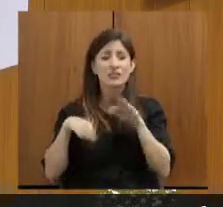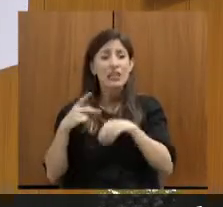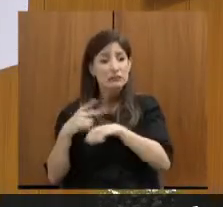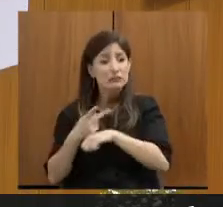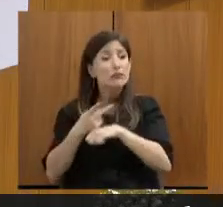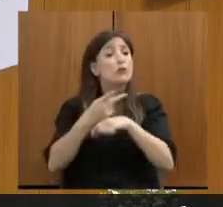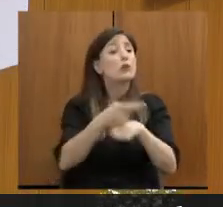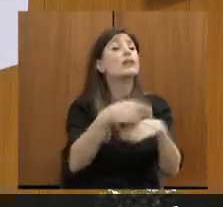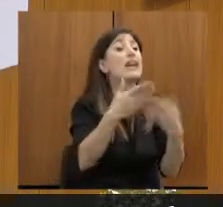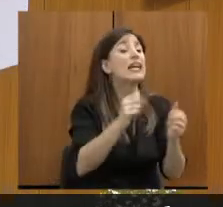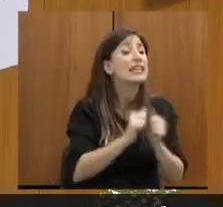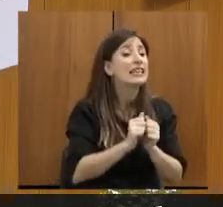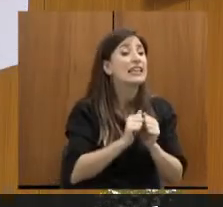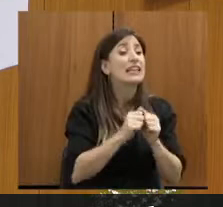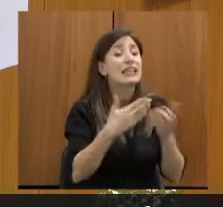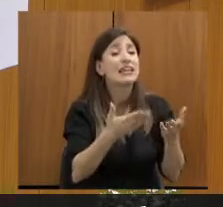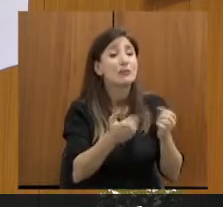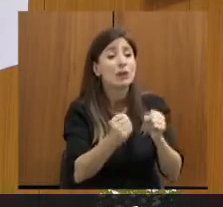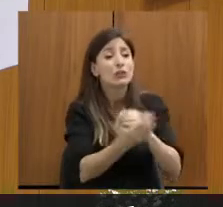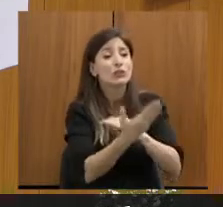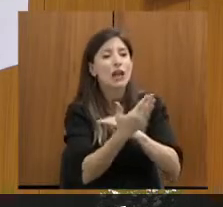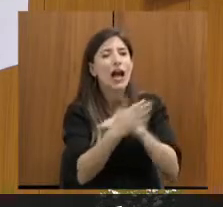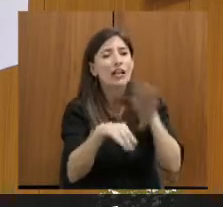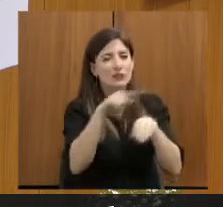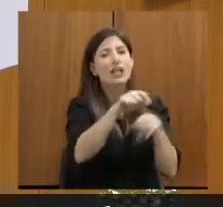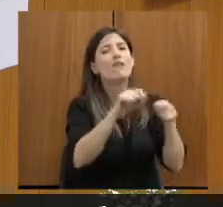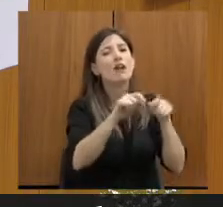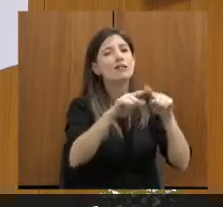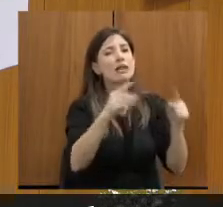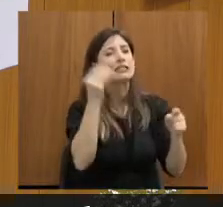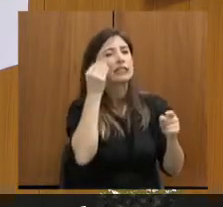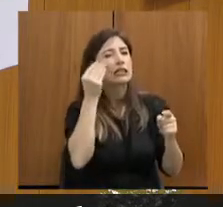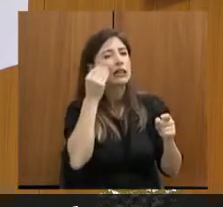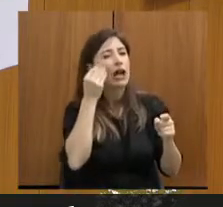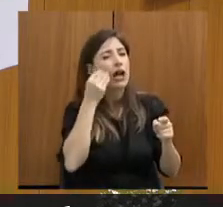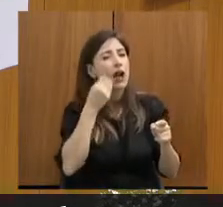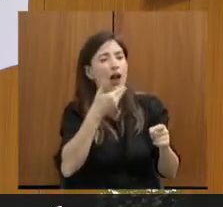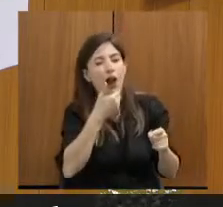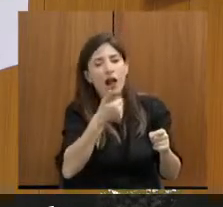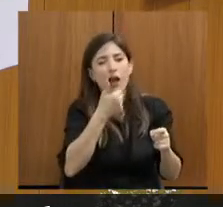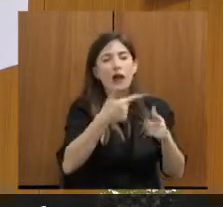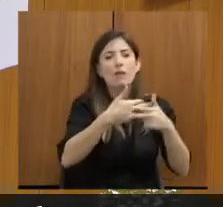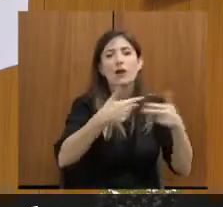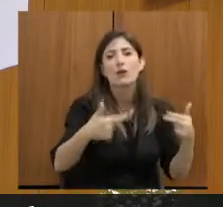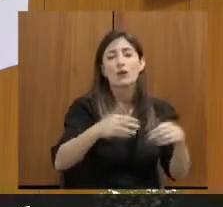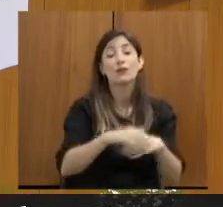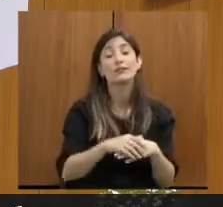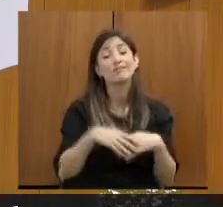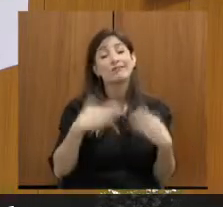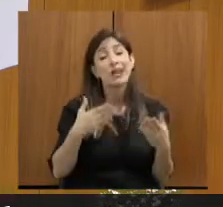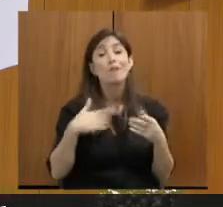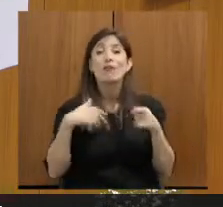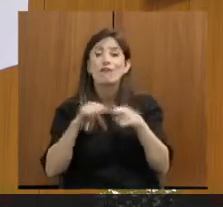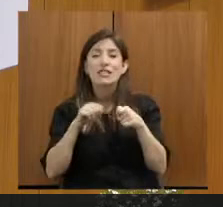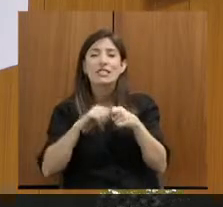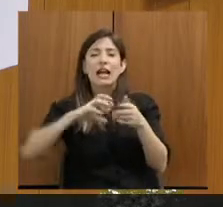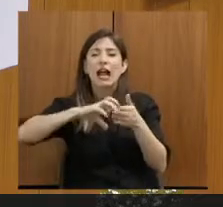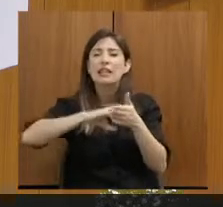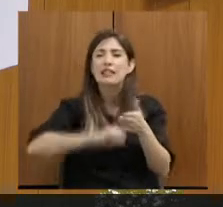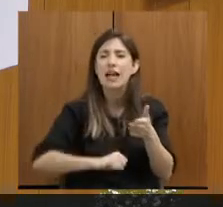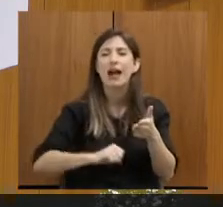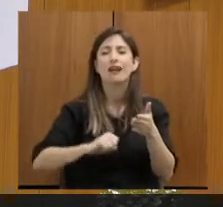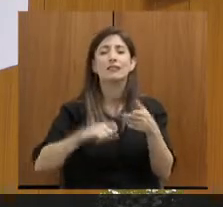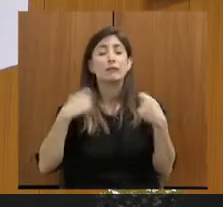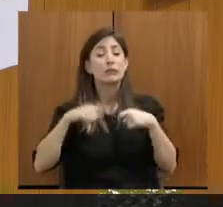promoção é né então é aí você tem que se cadastrar da o documento até da sua alma naquele local para eles